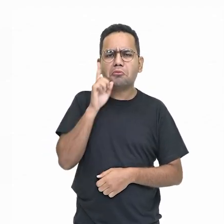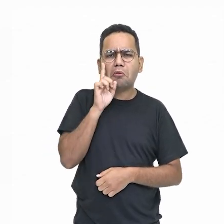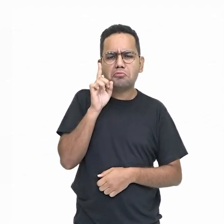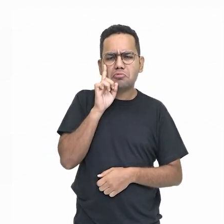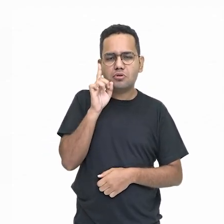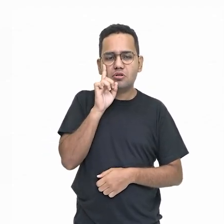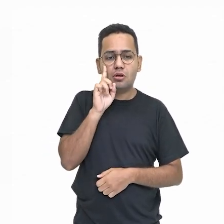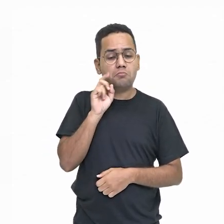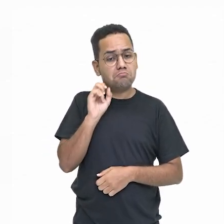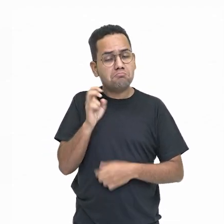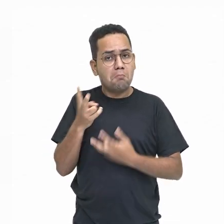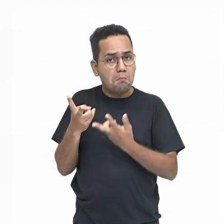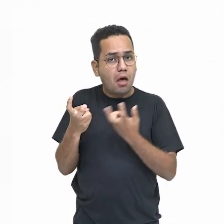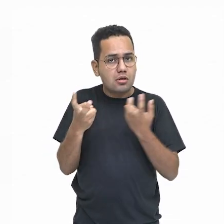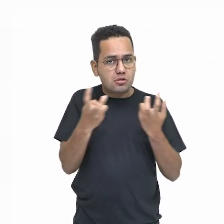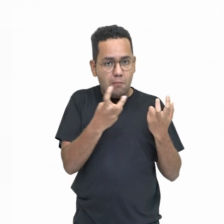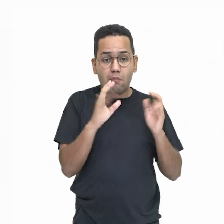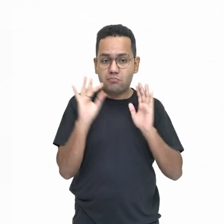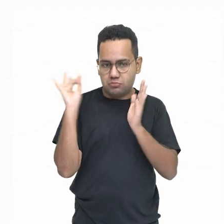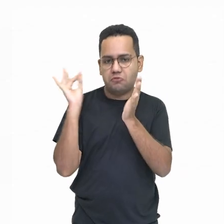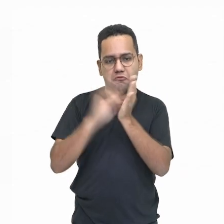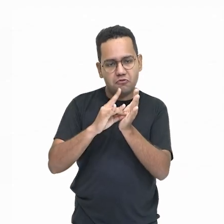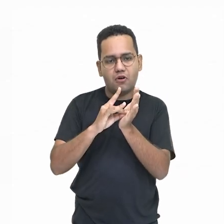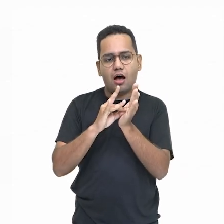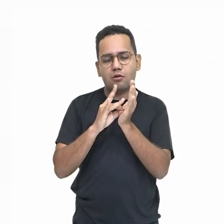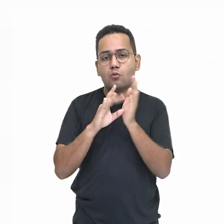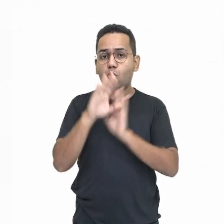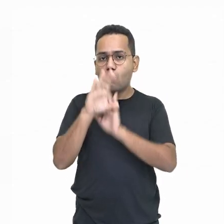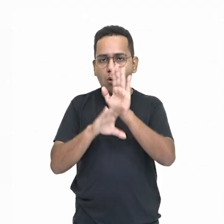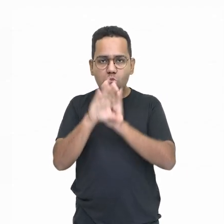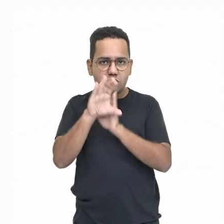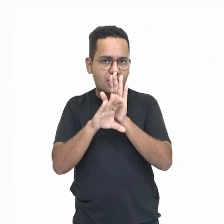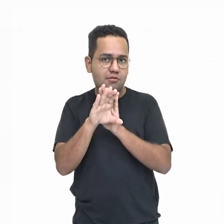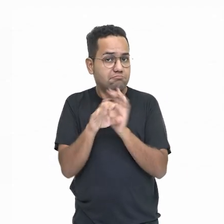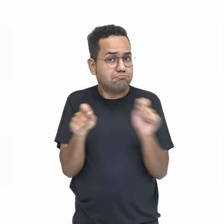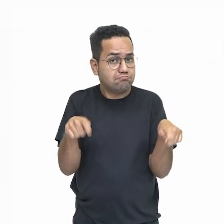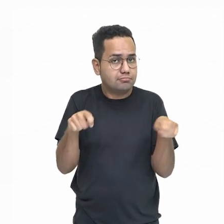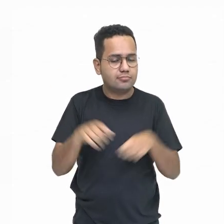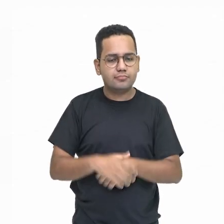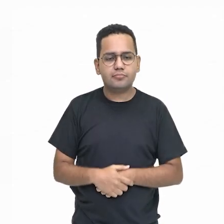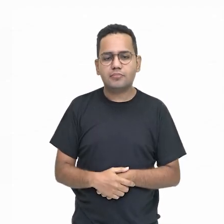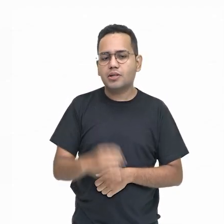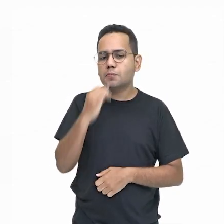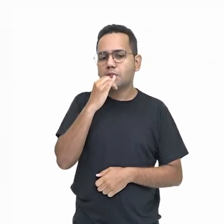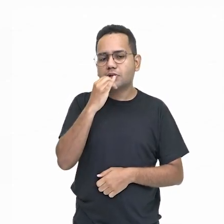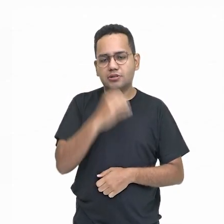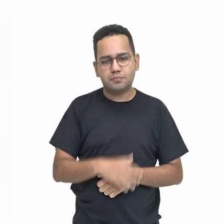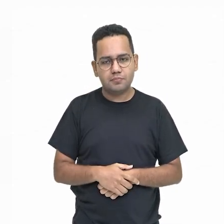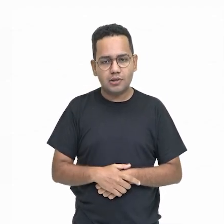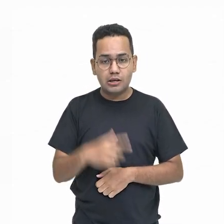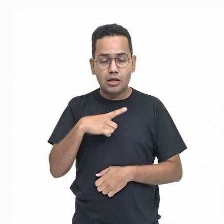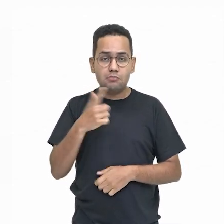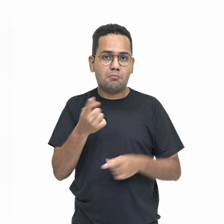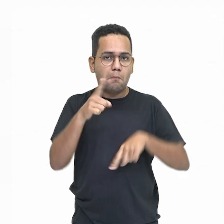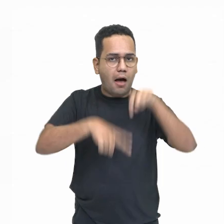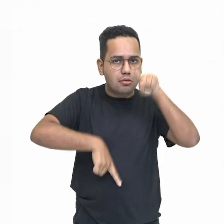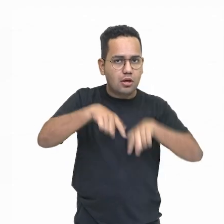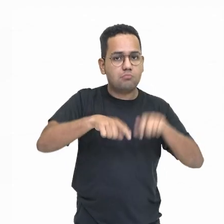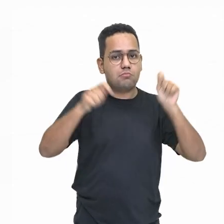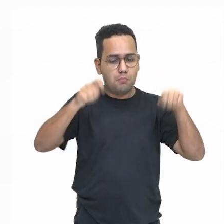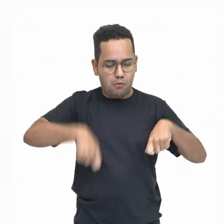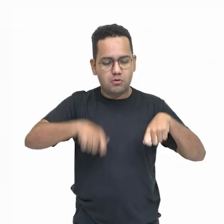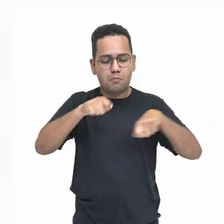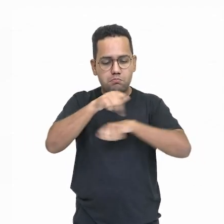encontramos várias aplicações da condução térmica, tanto bons condutores